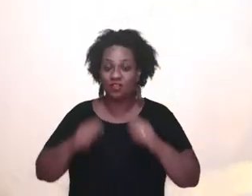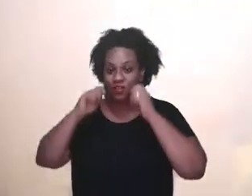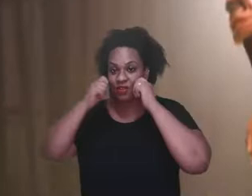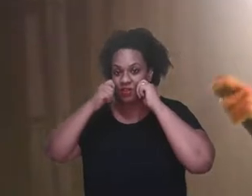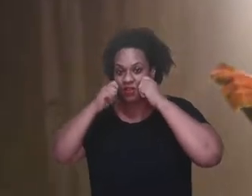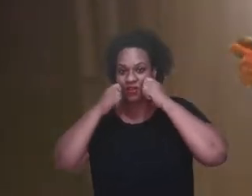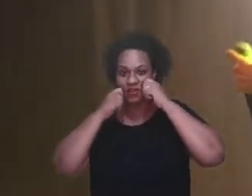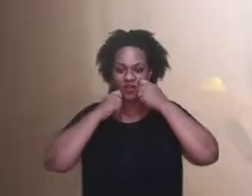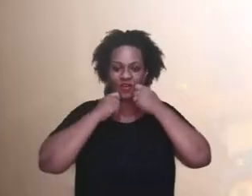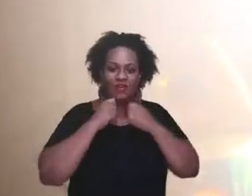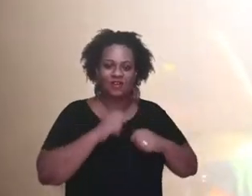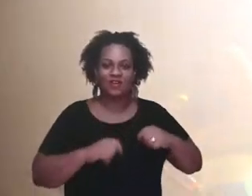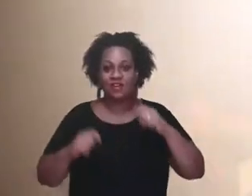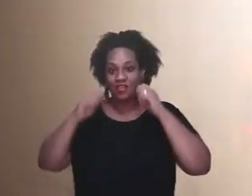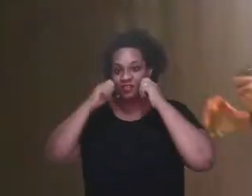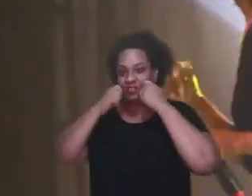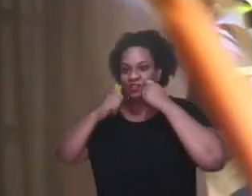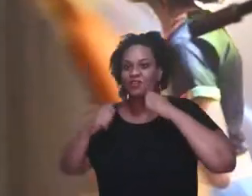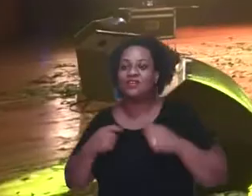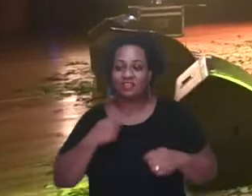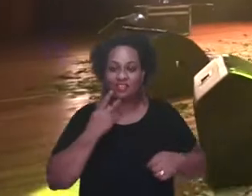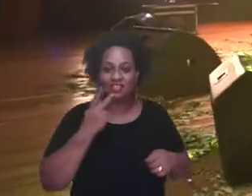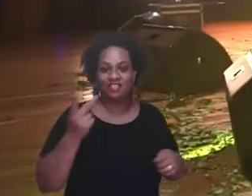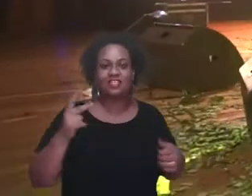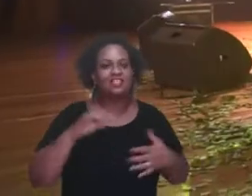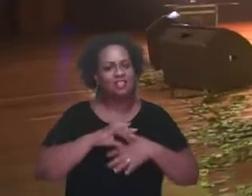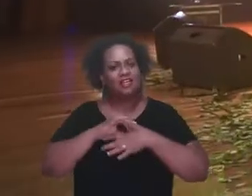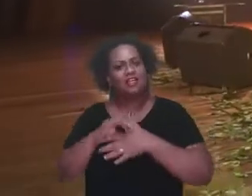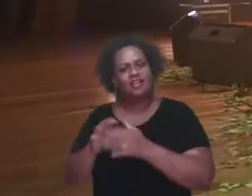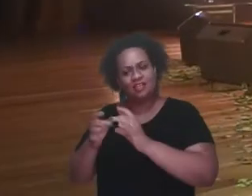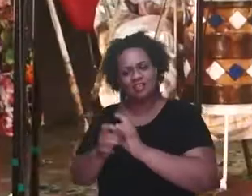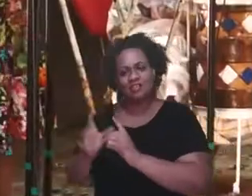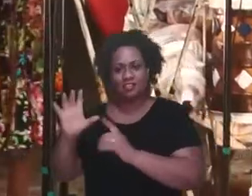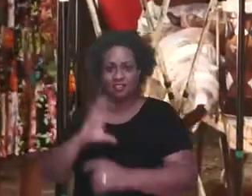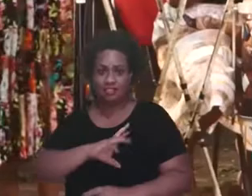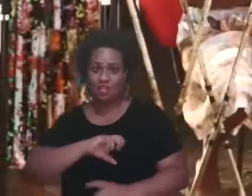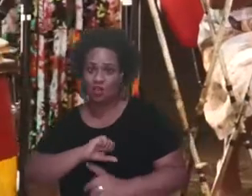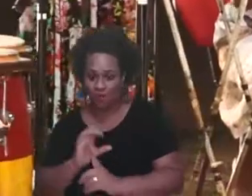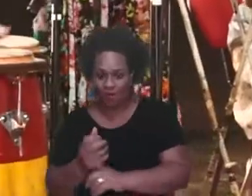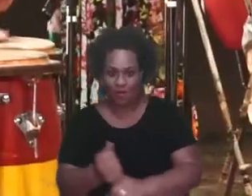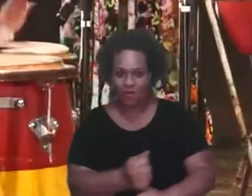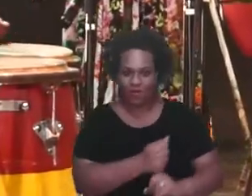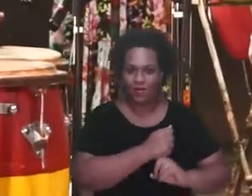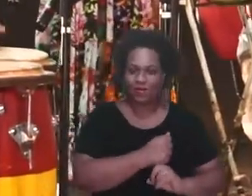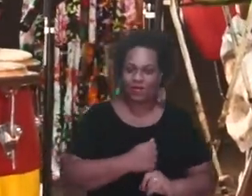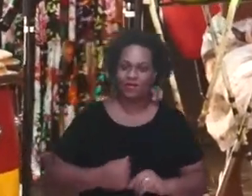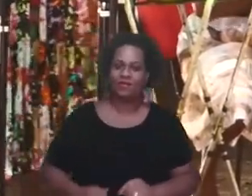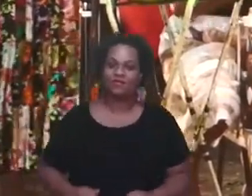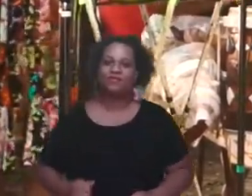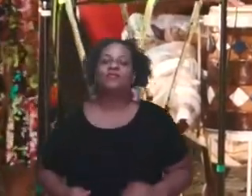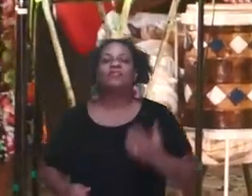amor chorou chorou eu te disse lera vou te tomar teu